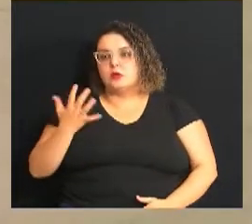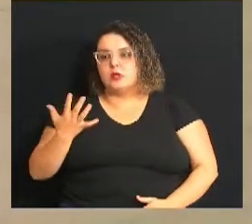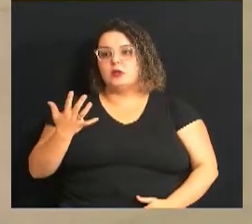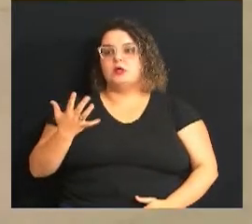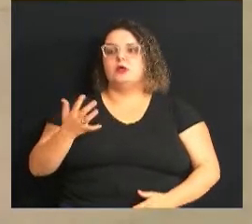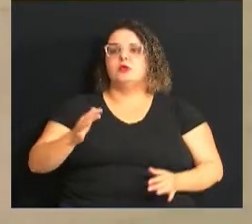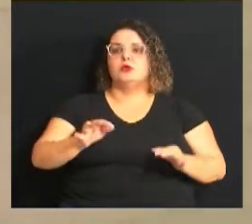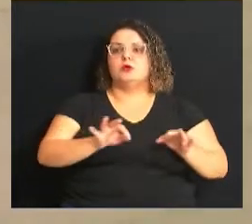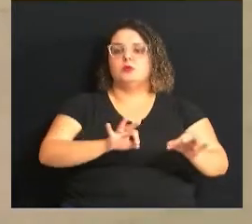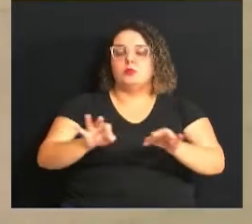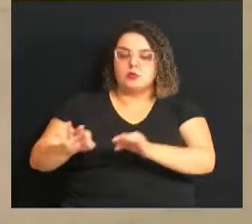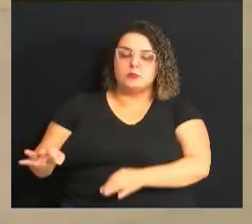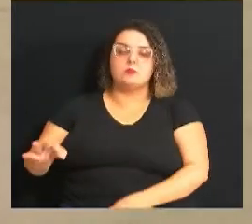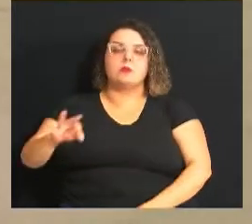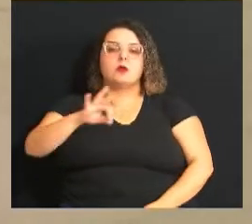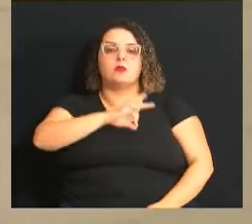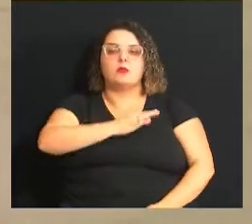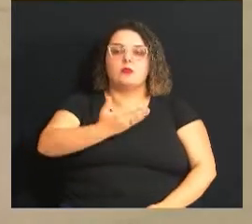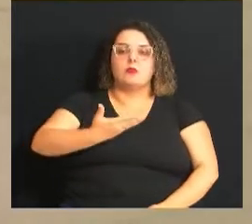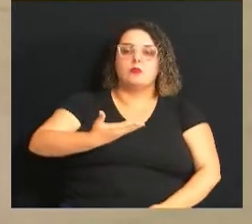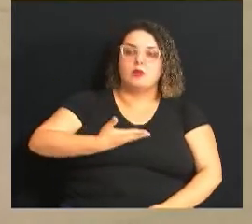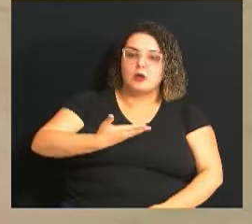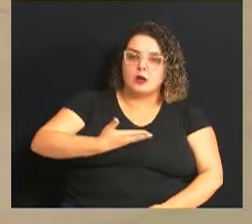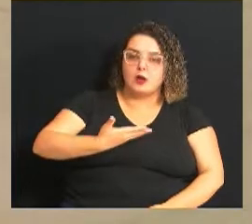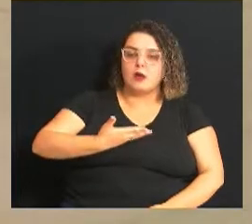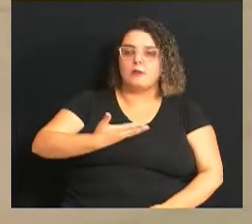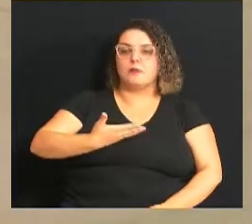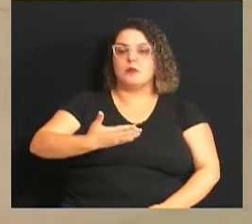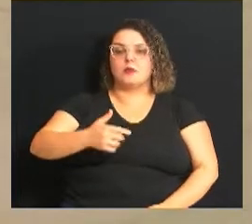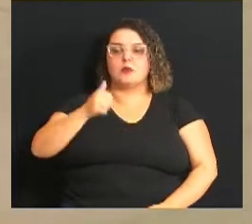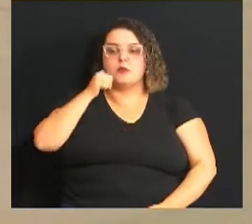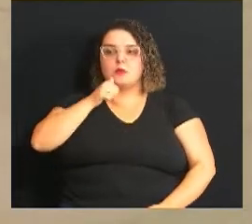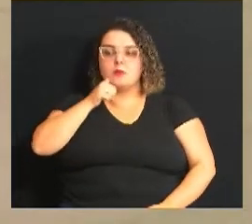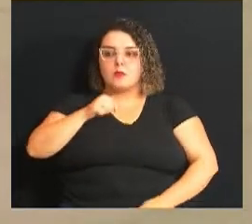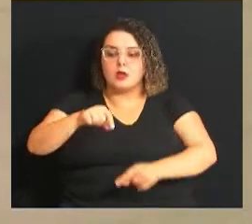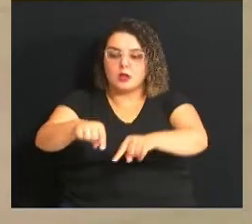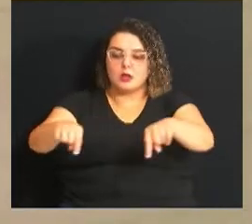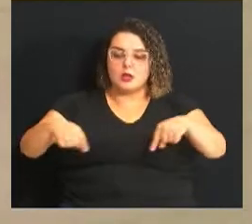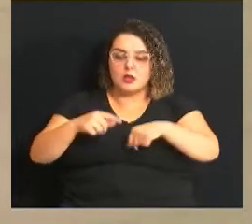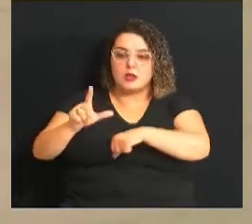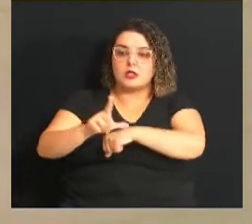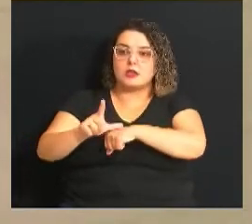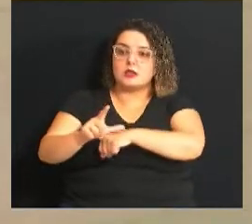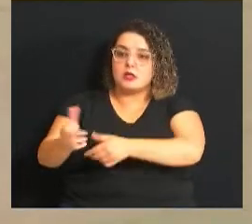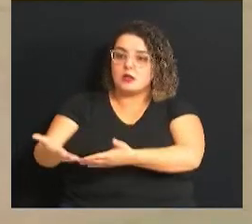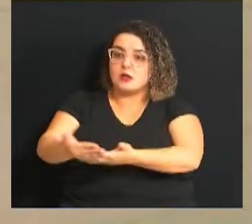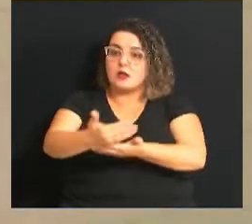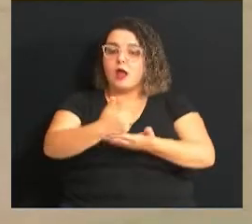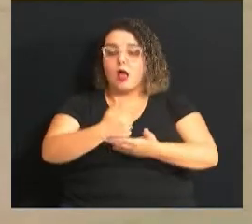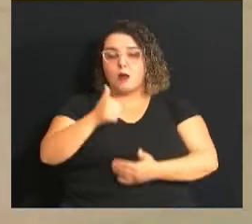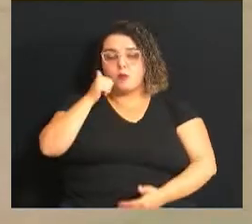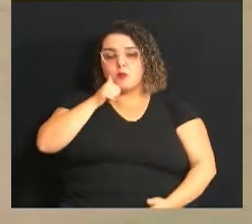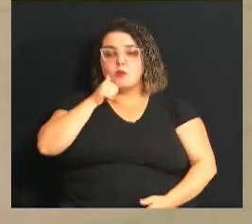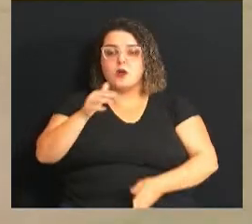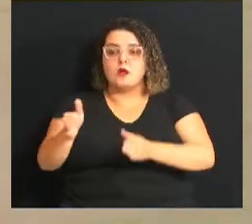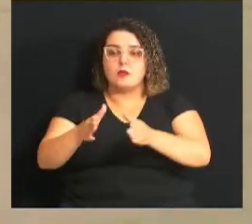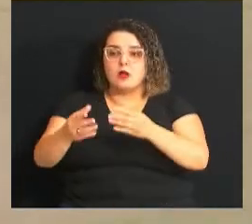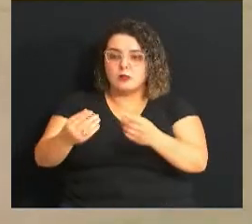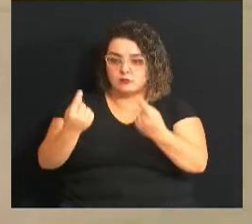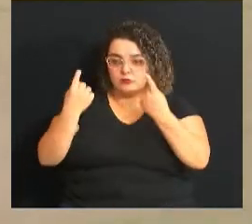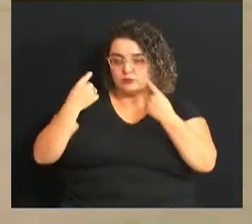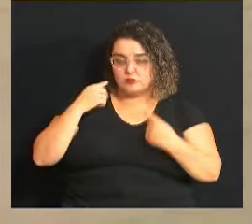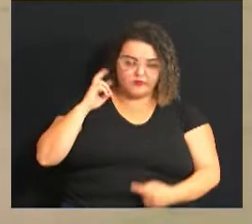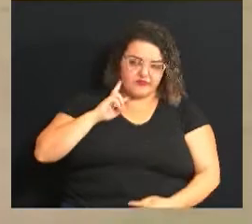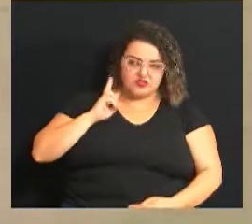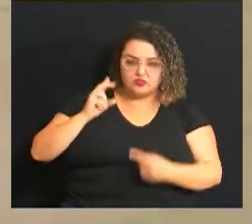Guarda Amigo da Mulher, nós também temos a Sala Lilás, que é uma sala de acolhimento para a mulher que está em situação de violência. Ela pode